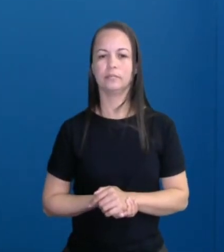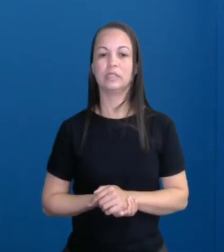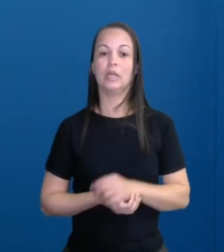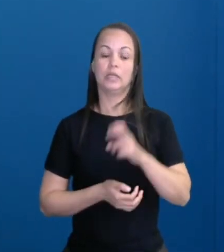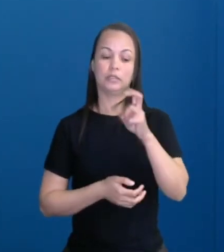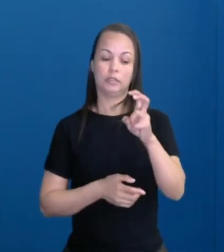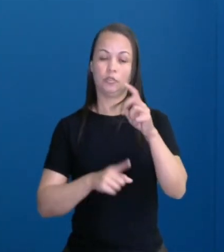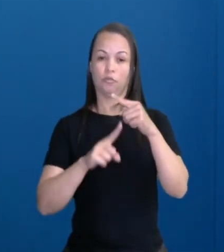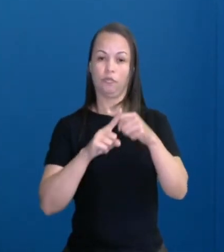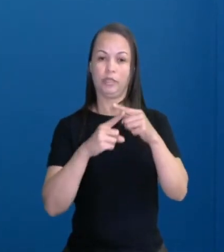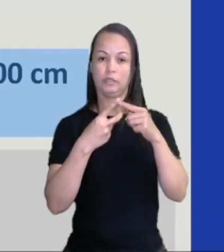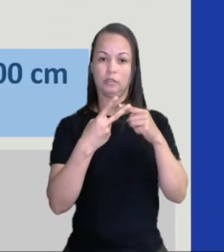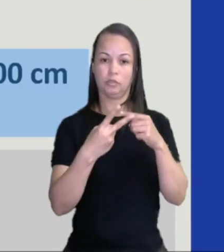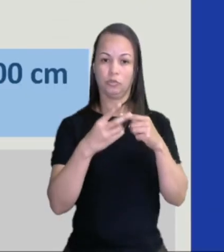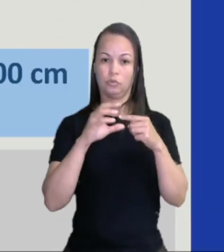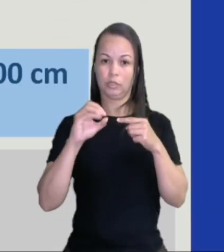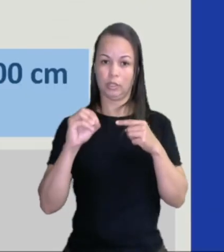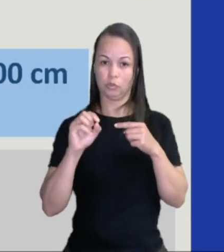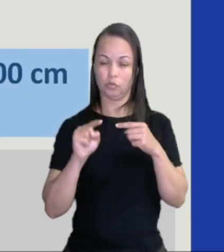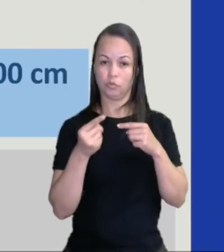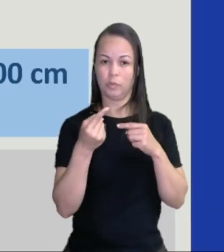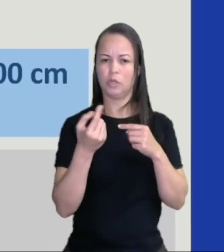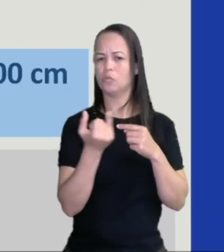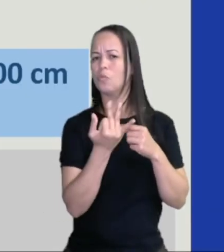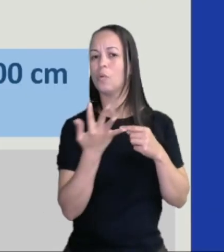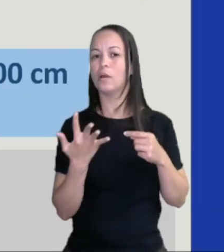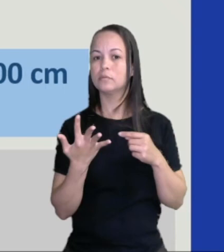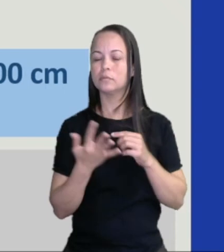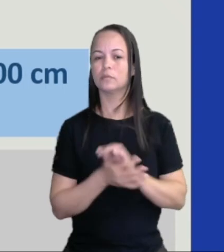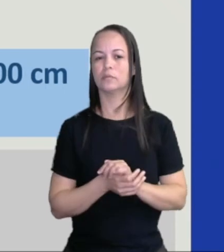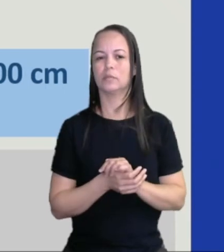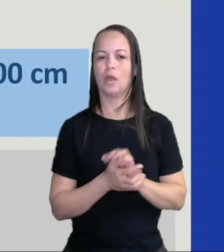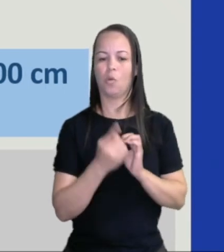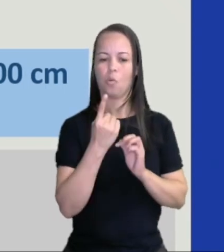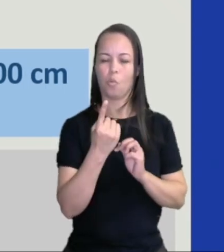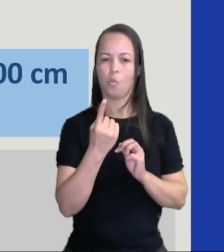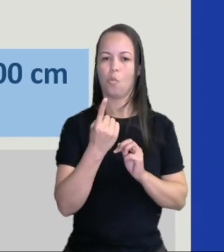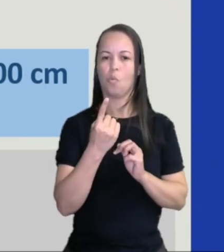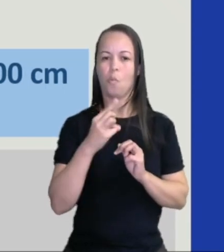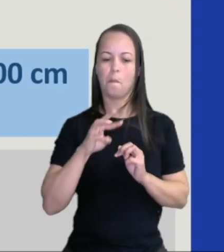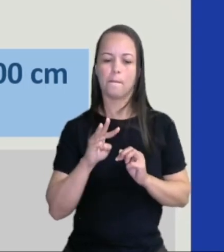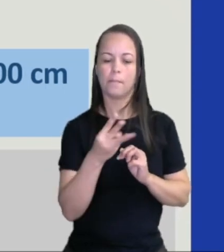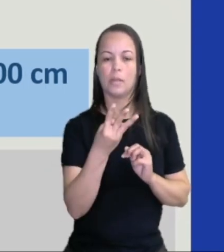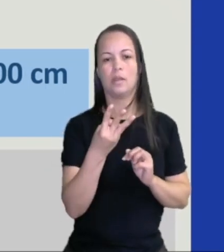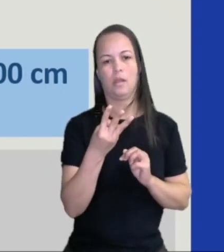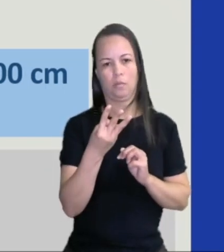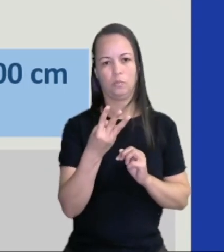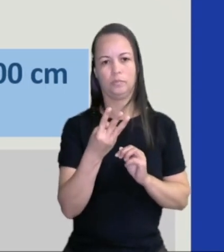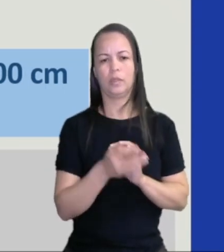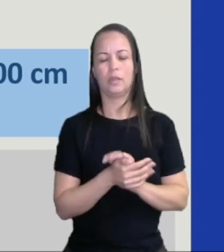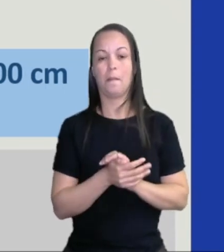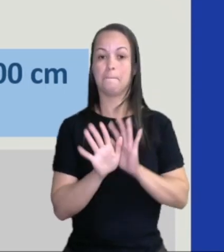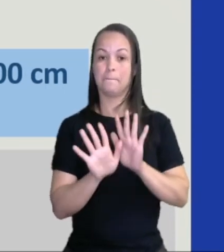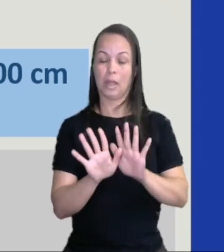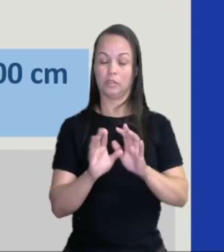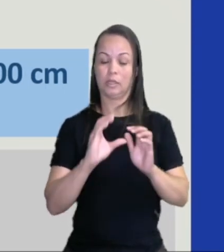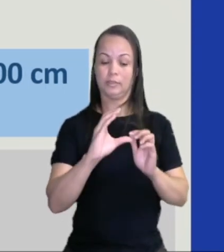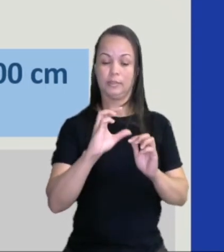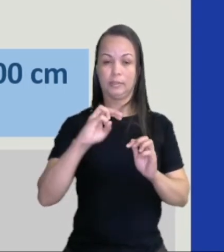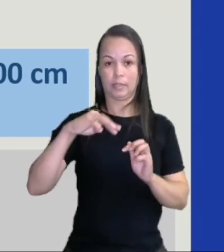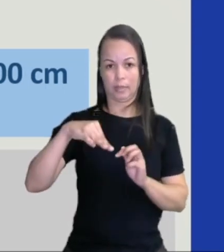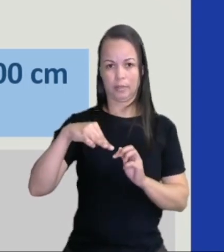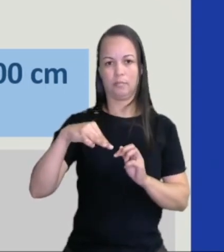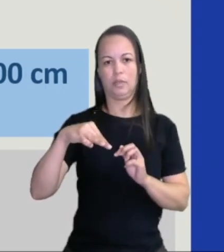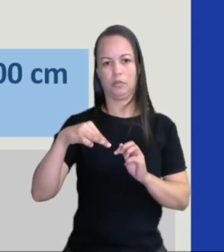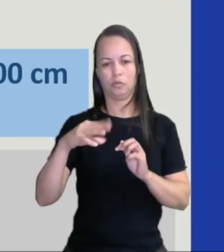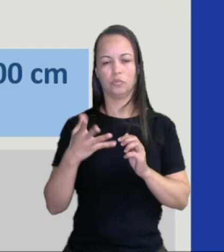5 vezes 200.000, por sua vez, dá quanto? 1 milhão, tá? Mas isso está em centímetros,